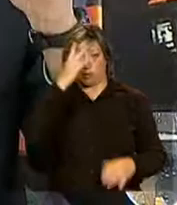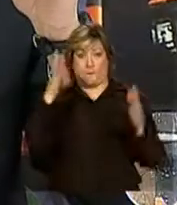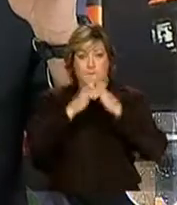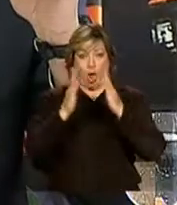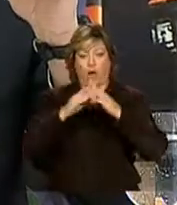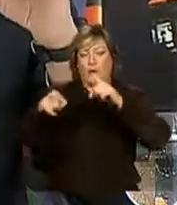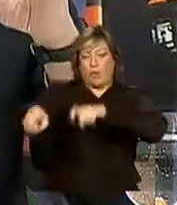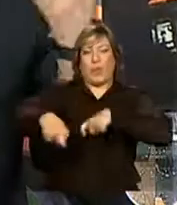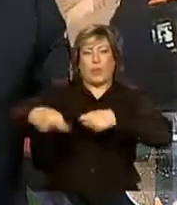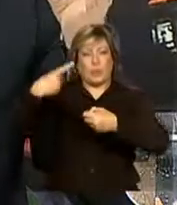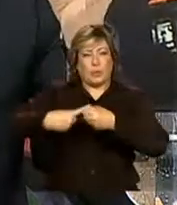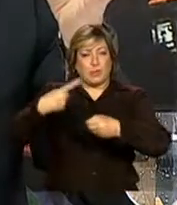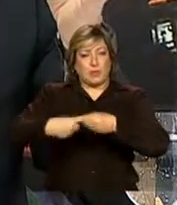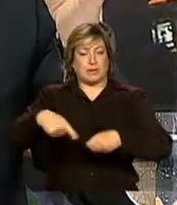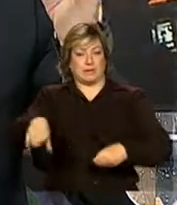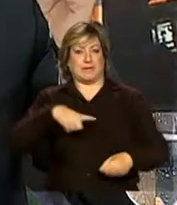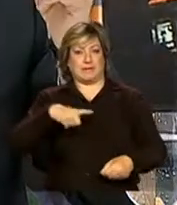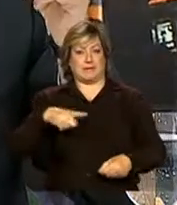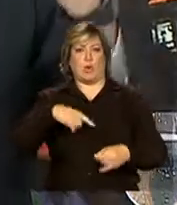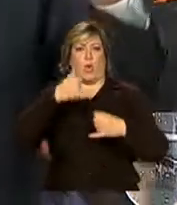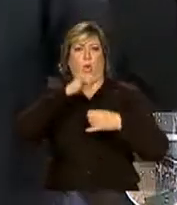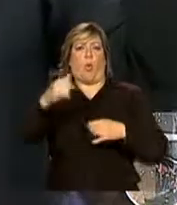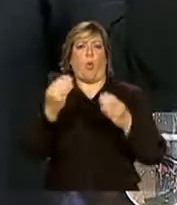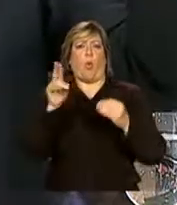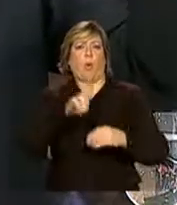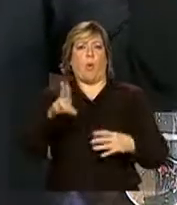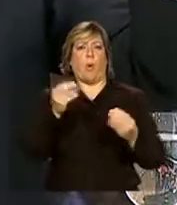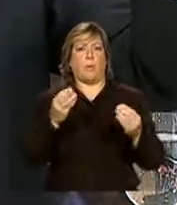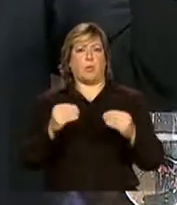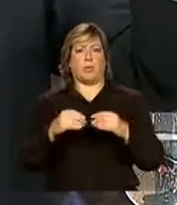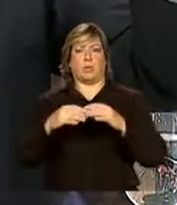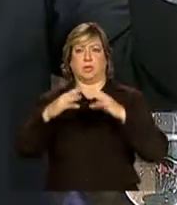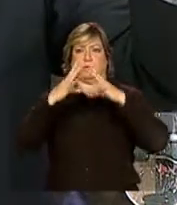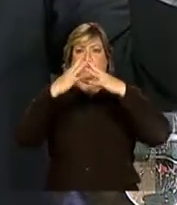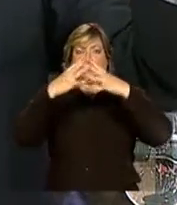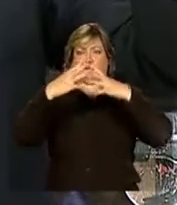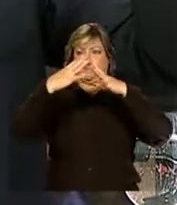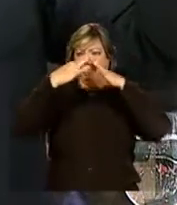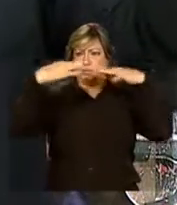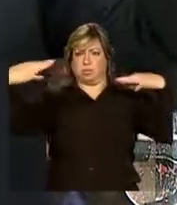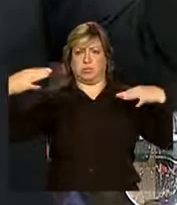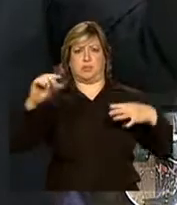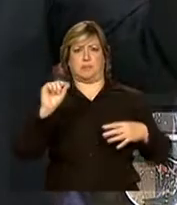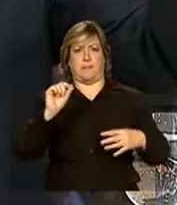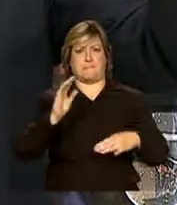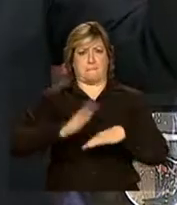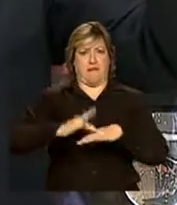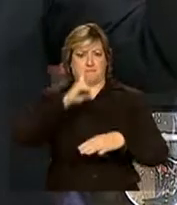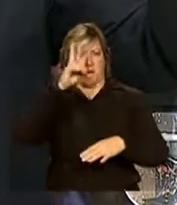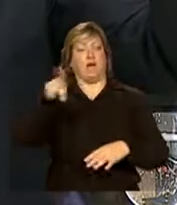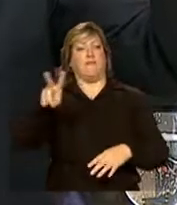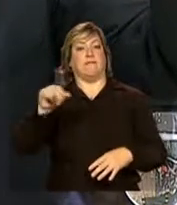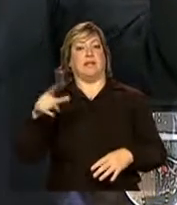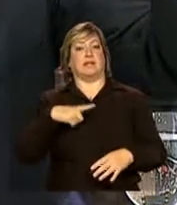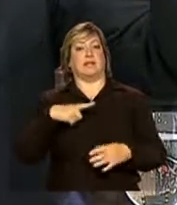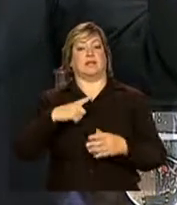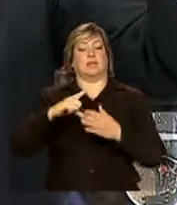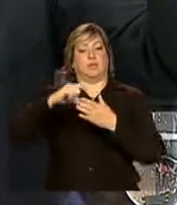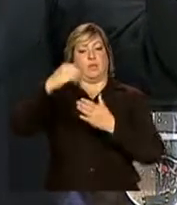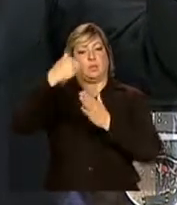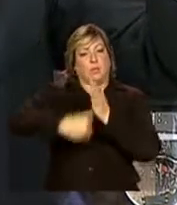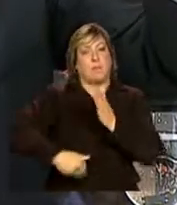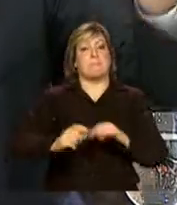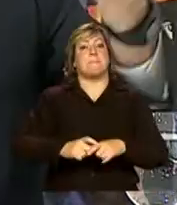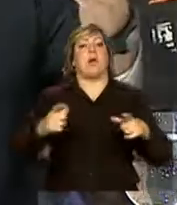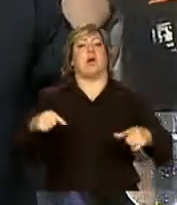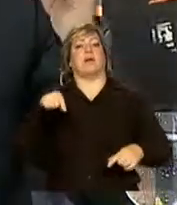é ligado, atendido, ou seja, tem uma carga muito elevada, atendido, então, numa tensão mais elevada, ele terá um impacto maior, uma redução maior na sua conta